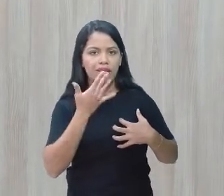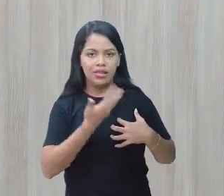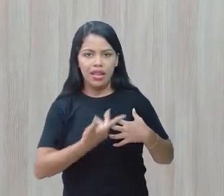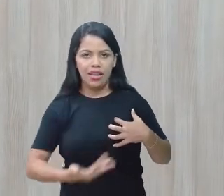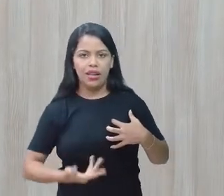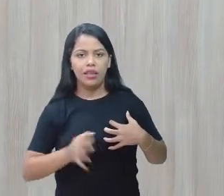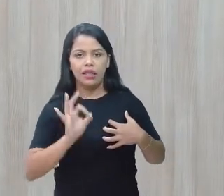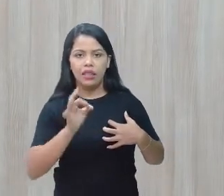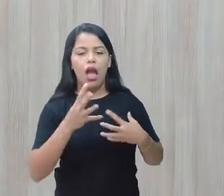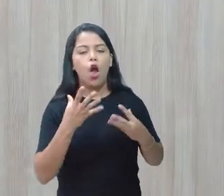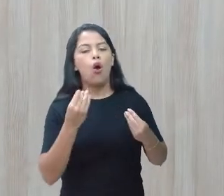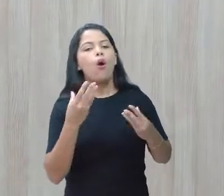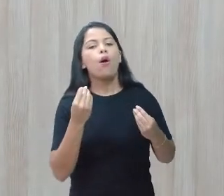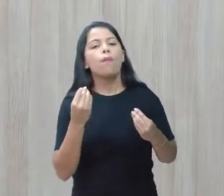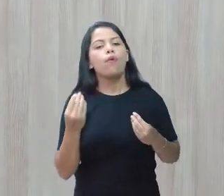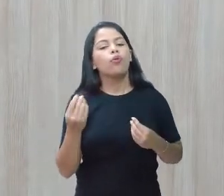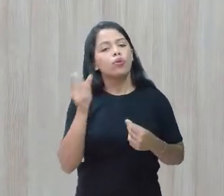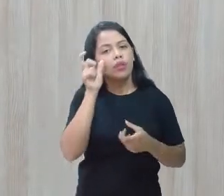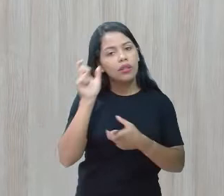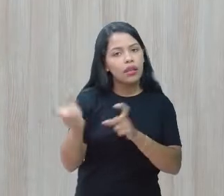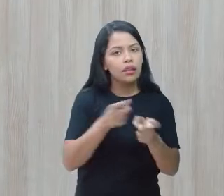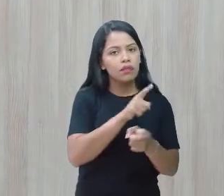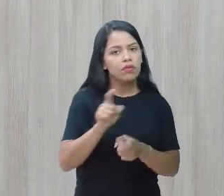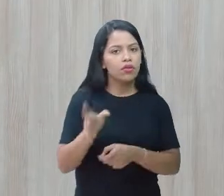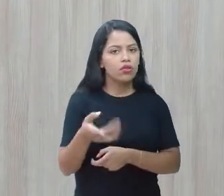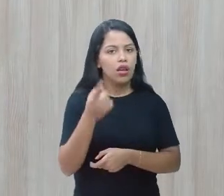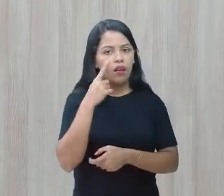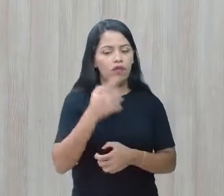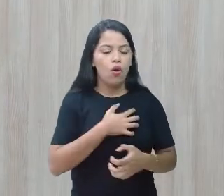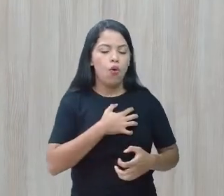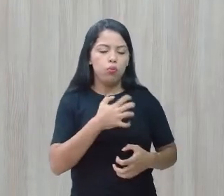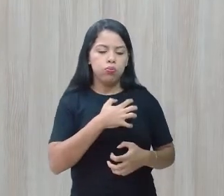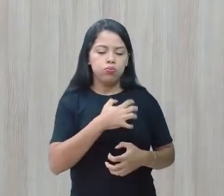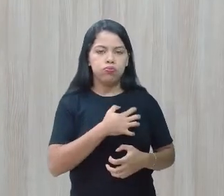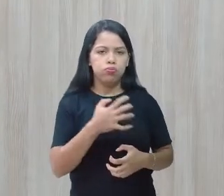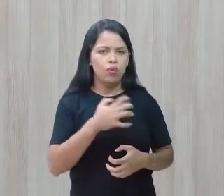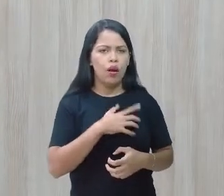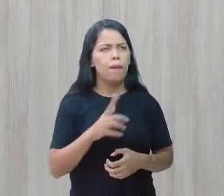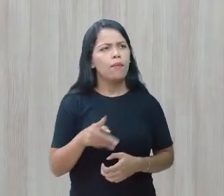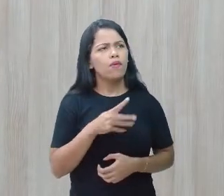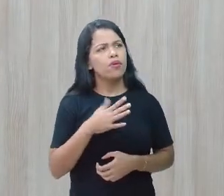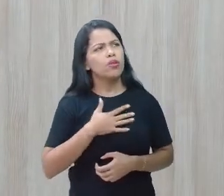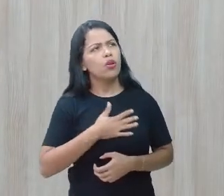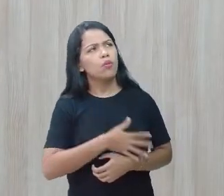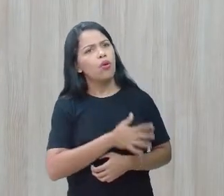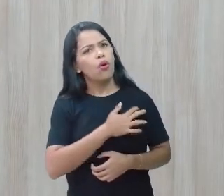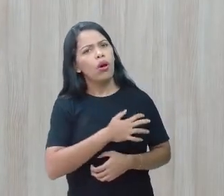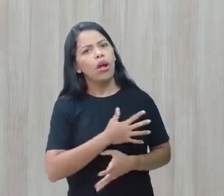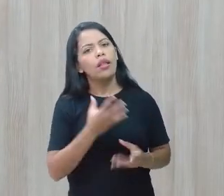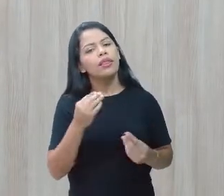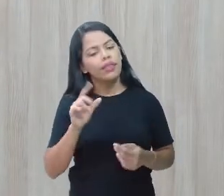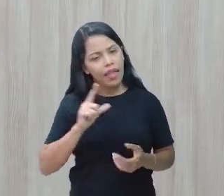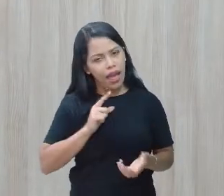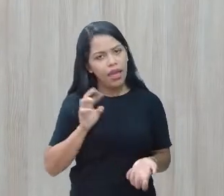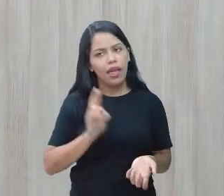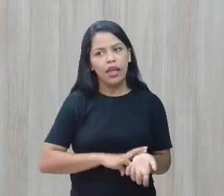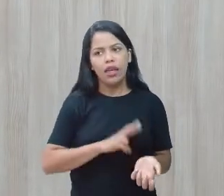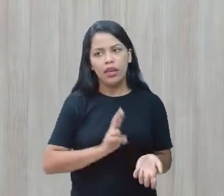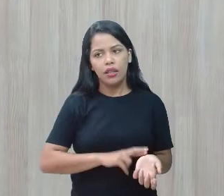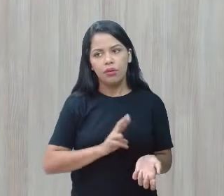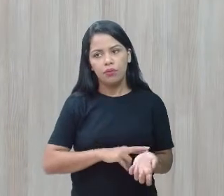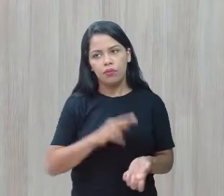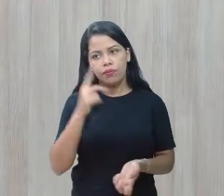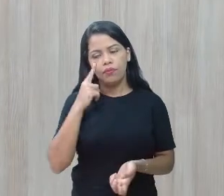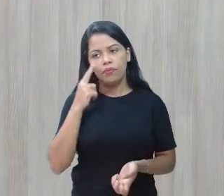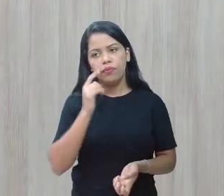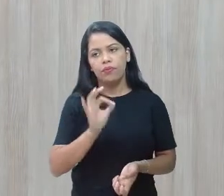interessante também, que eu acho que vocês já devem... Professora, a batida do meu coração. Pois é ritmado, gente. Então,